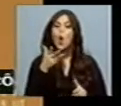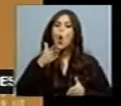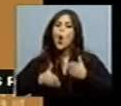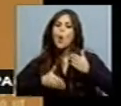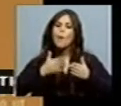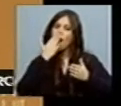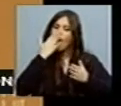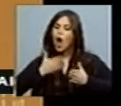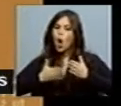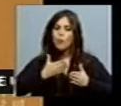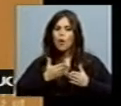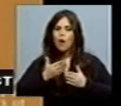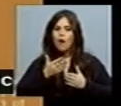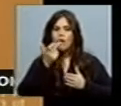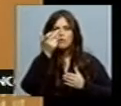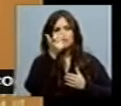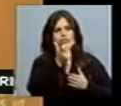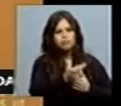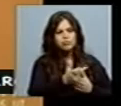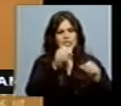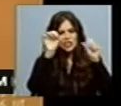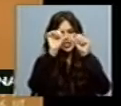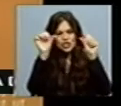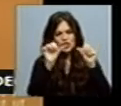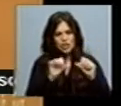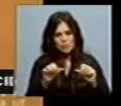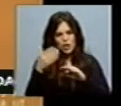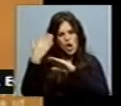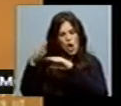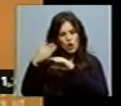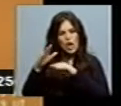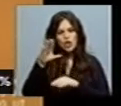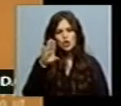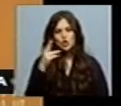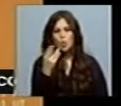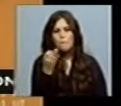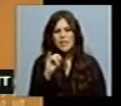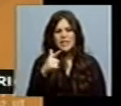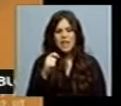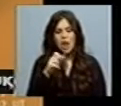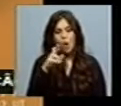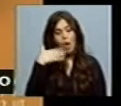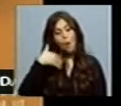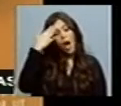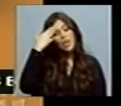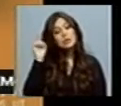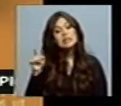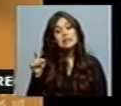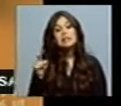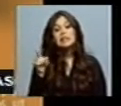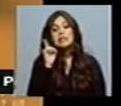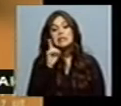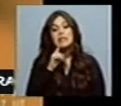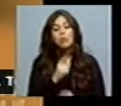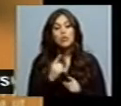a aterrar no chamado Sistema Solar Exterior, portanto, muito para lá de Júpiter. Olha, eu acho isto particularmente interessante e vou dizer porquê. Porque há 12 anos nós estávamos